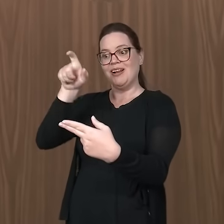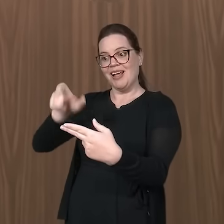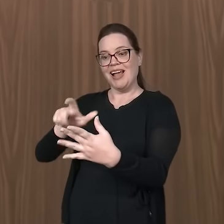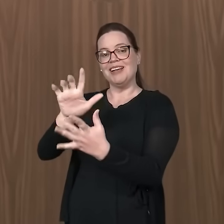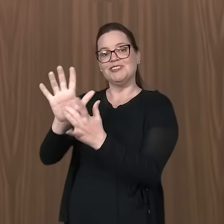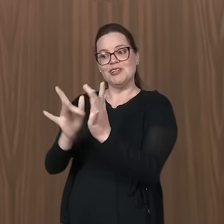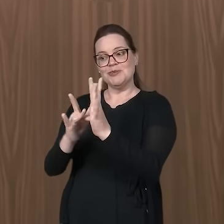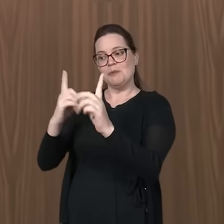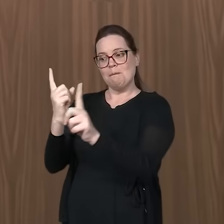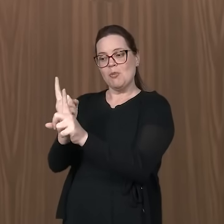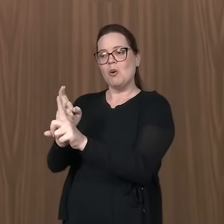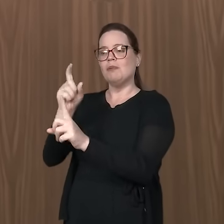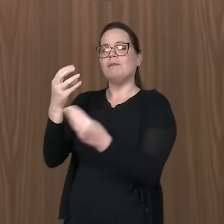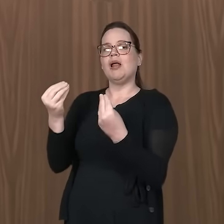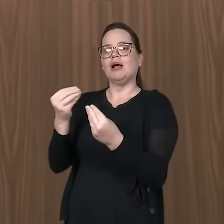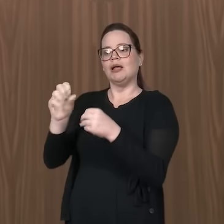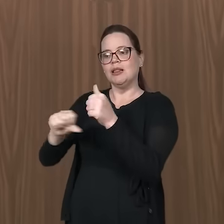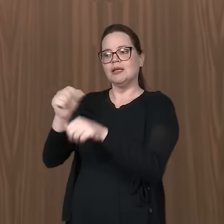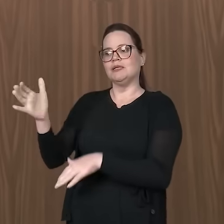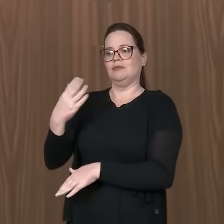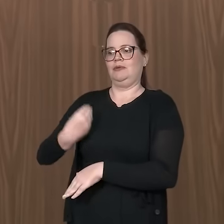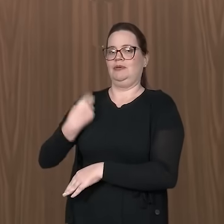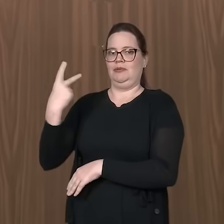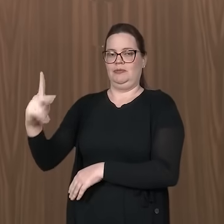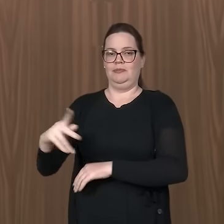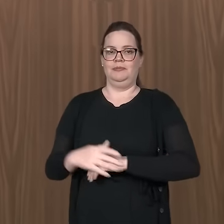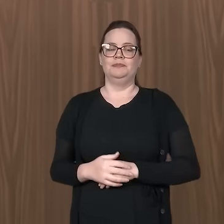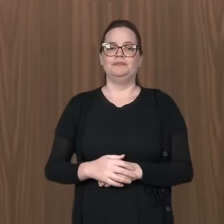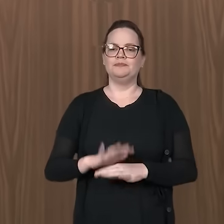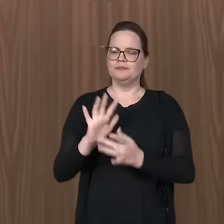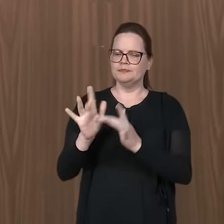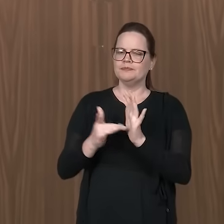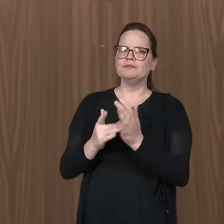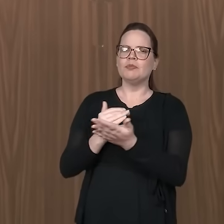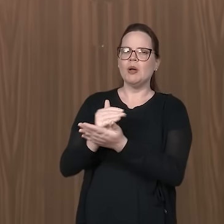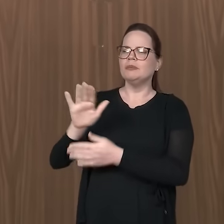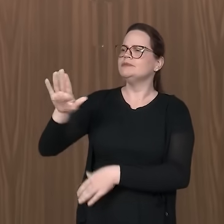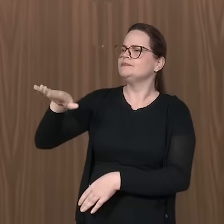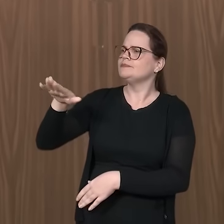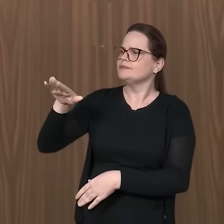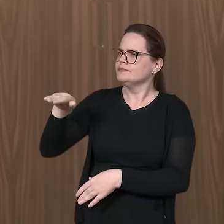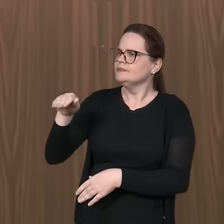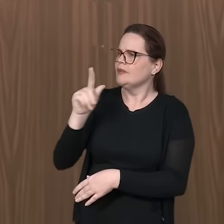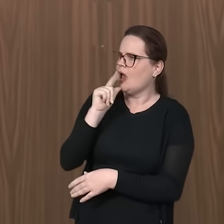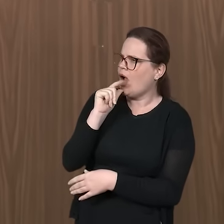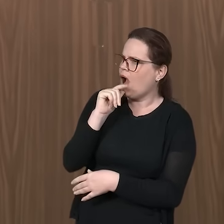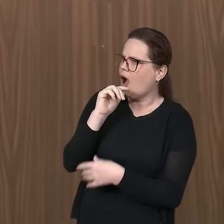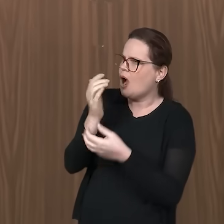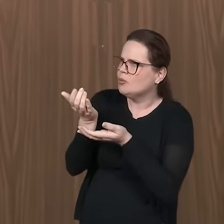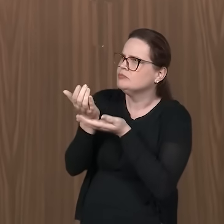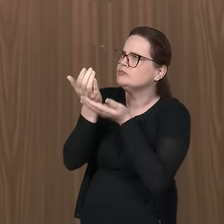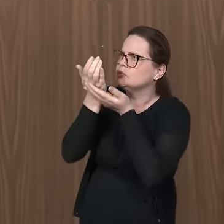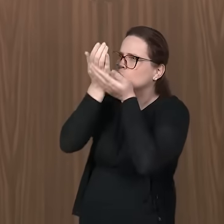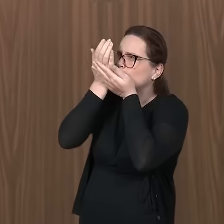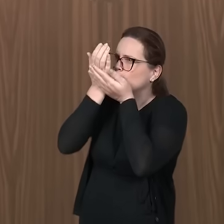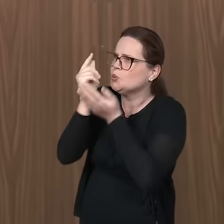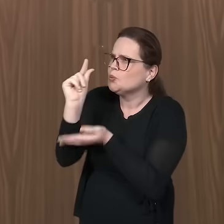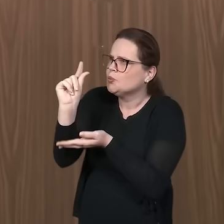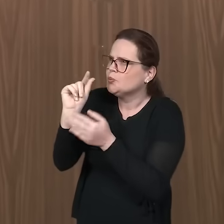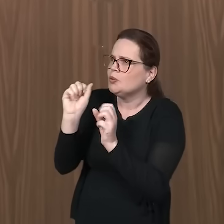vida daquela mulher. Jesus toma a iniciativa de iniciar o diálogo, ela